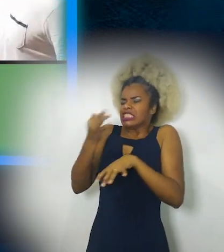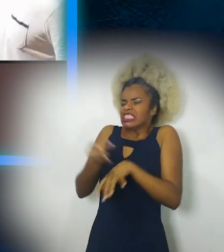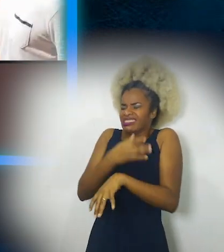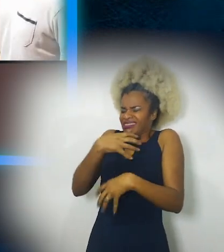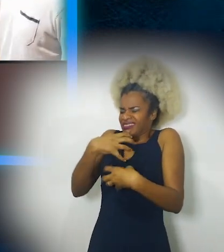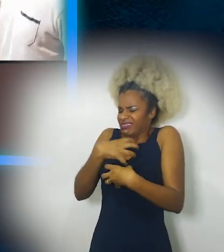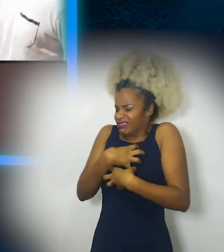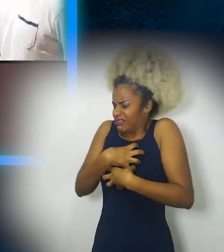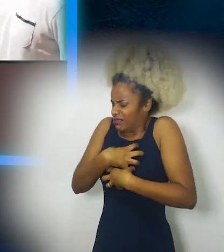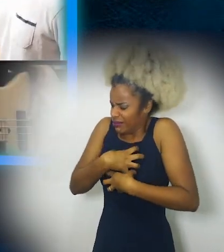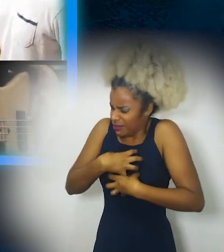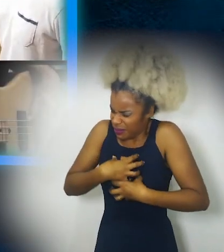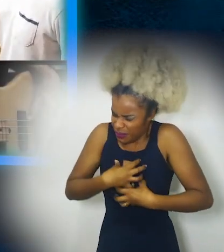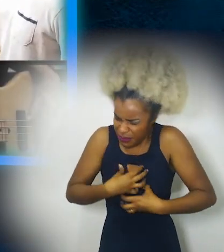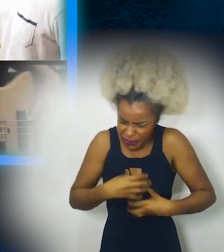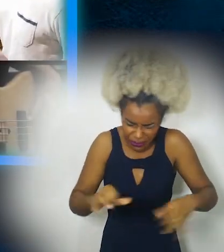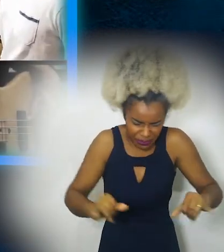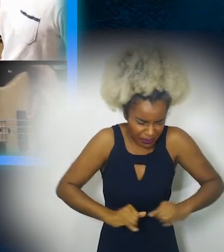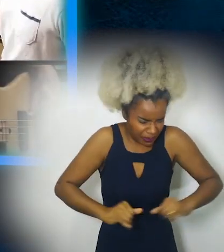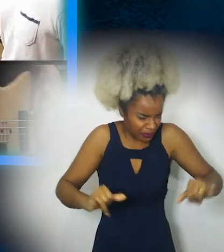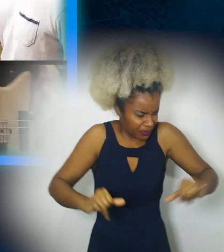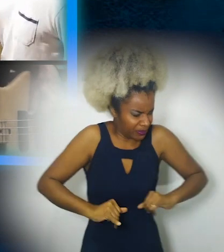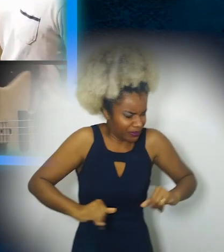aguentar a